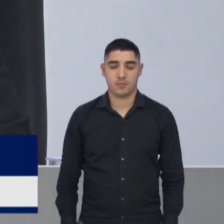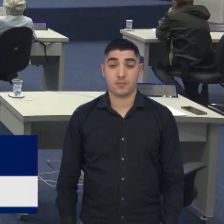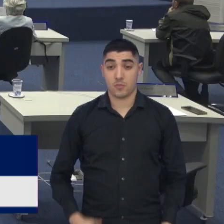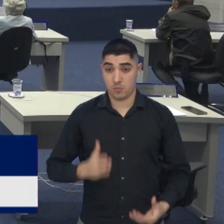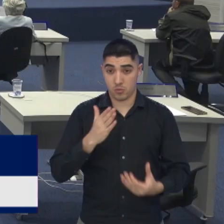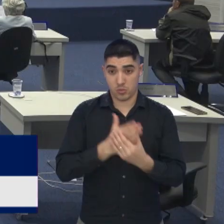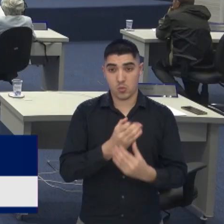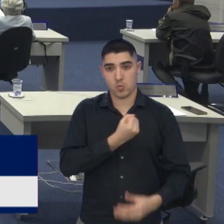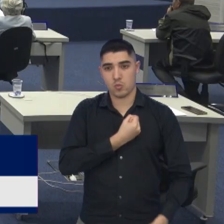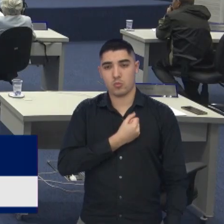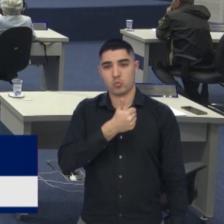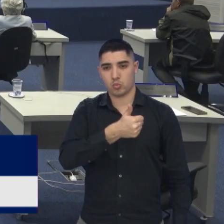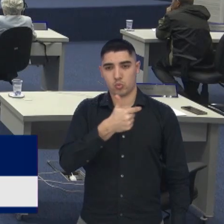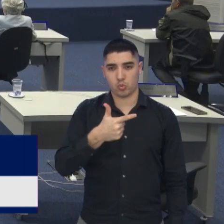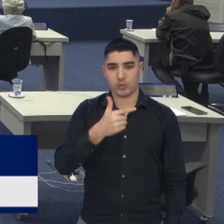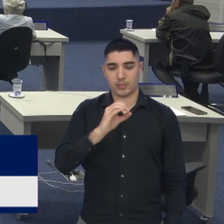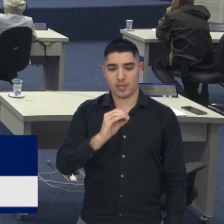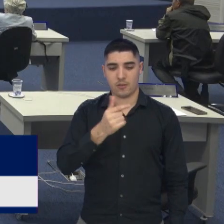Processo número